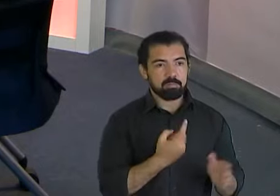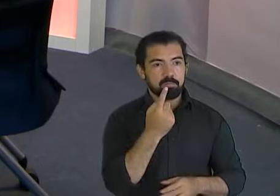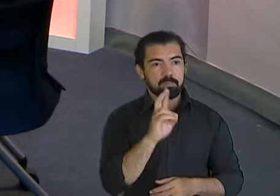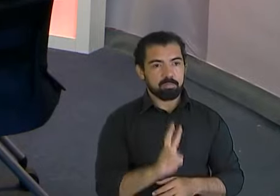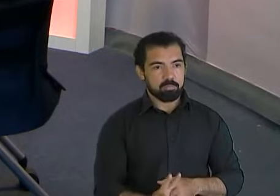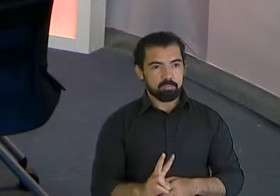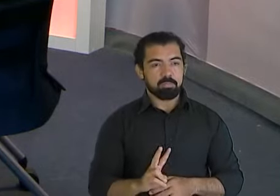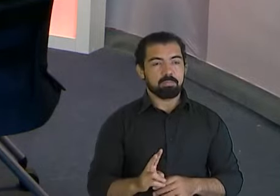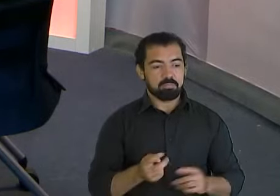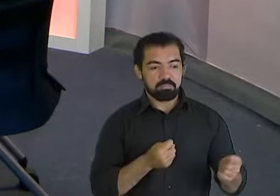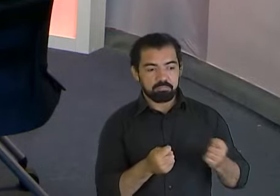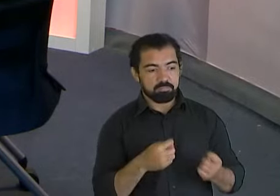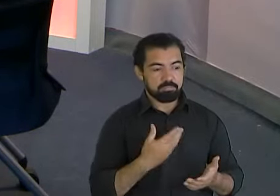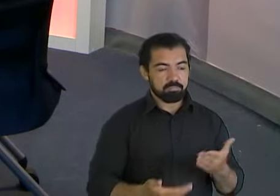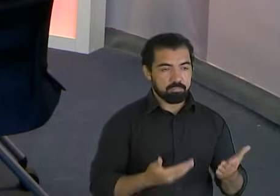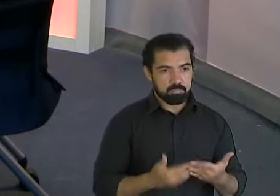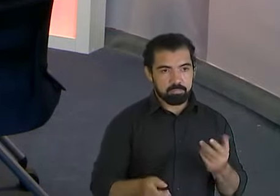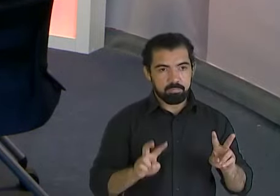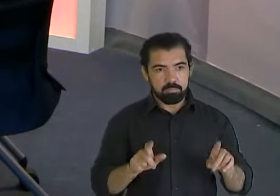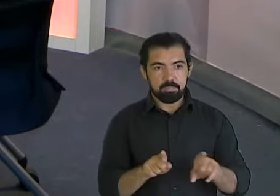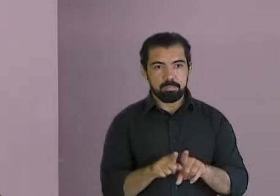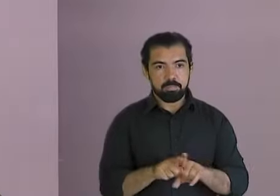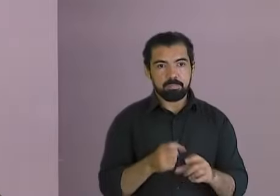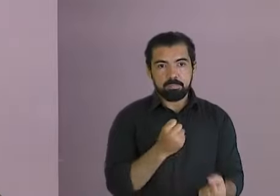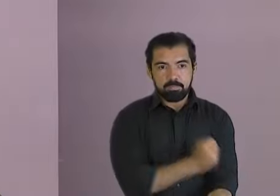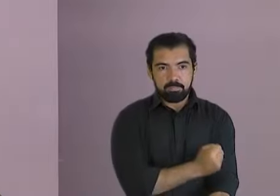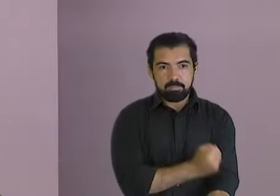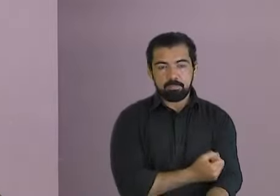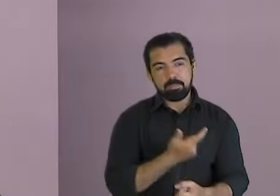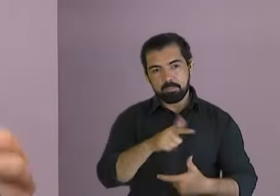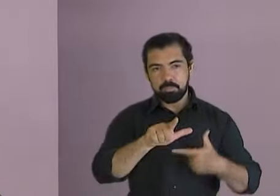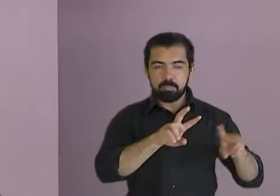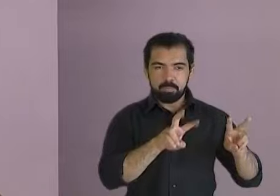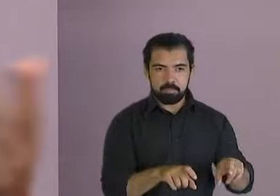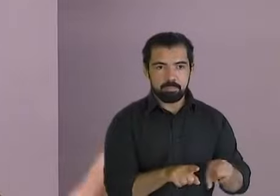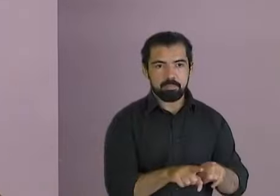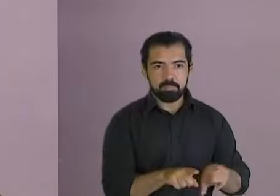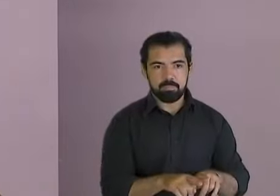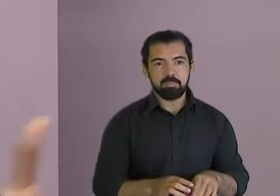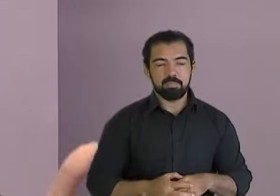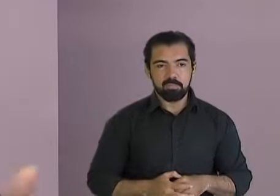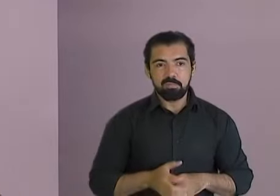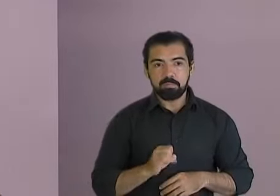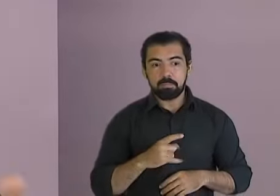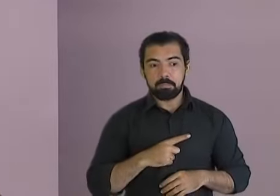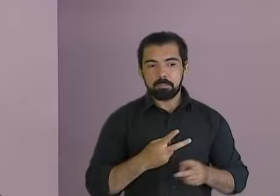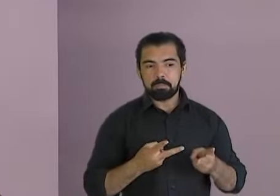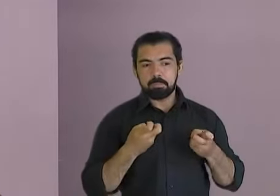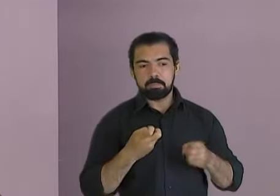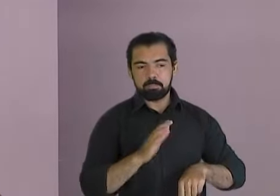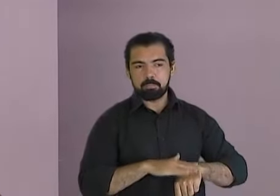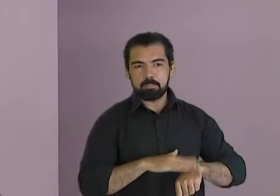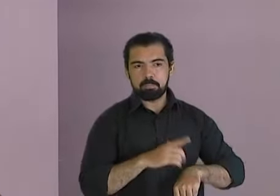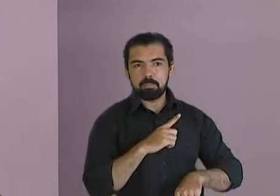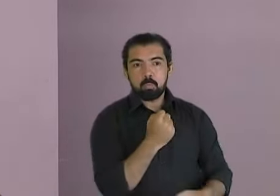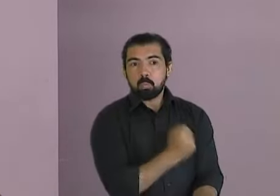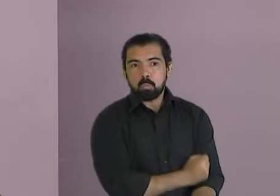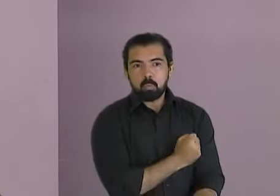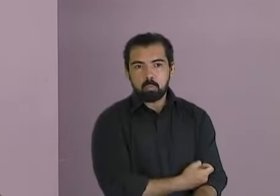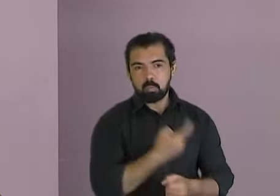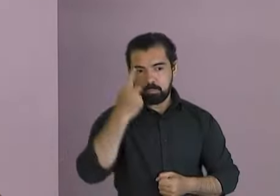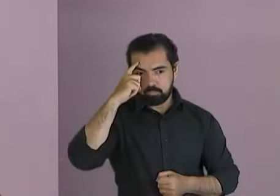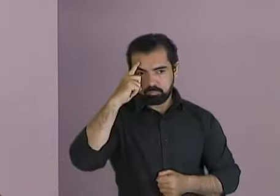coisa e eu vi que eu não tinha muito controle. Eu tenho a questão da compulsão em outras coisas, né? Então, se eu percebo que eu tenho compulsão em outras coisas, consequentemente, se eu jogar uma coisa e